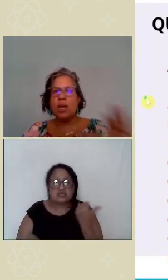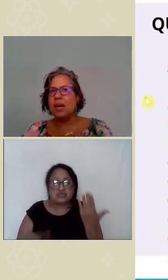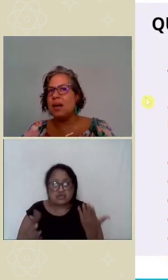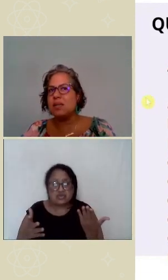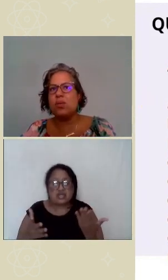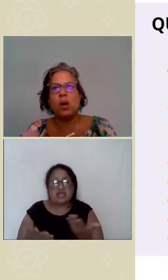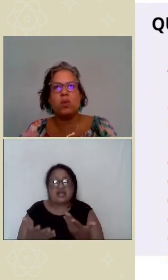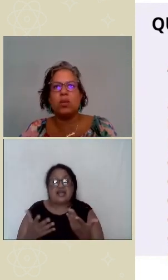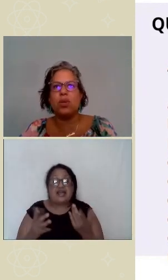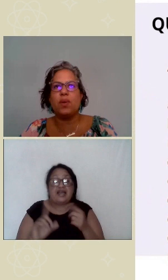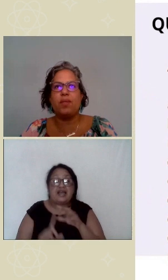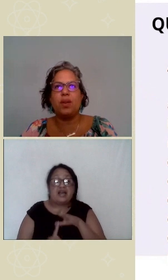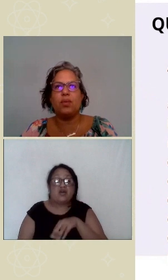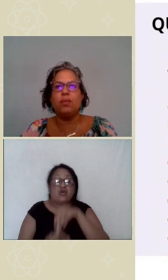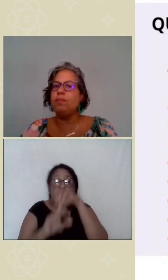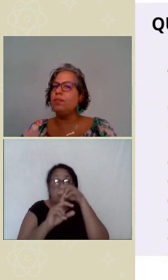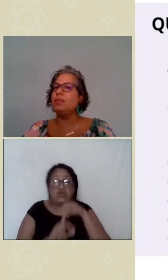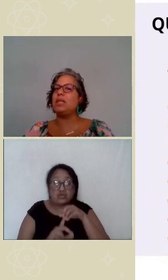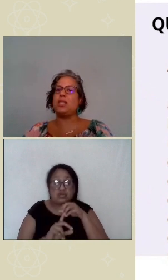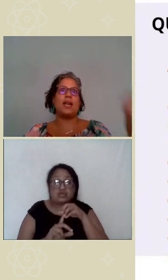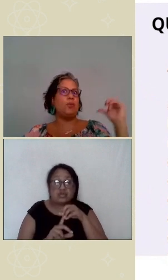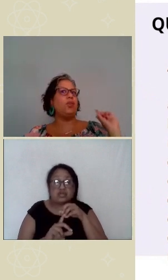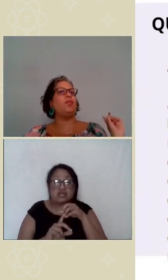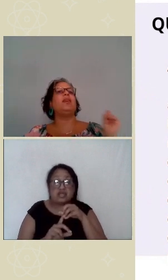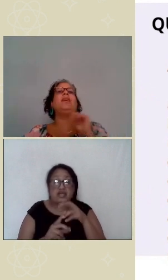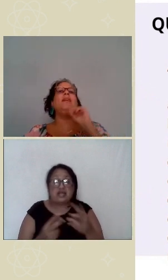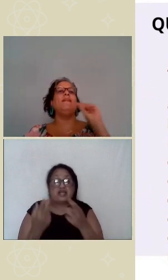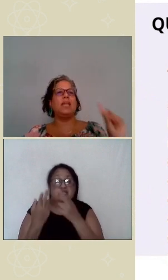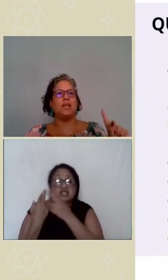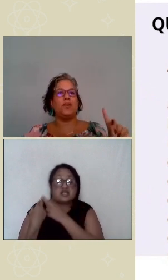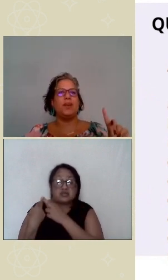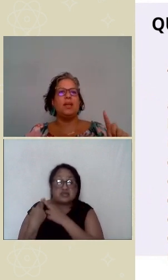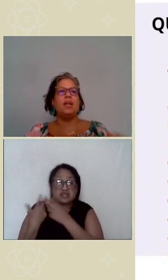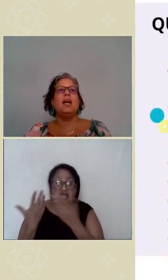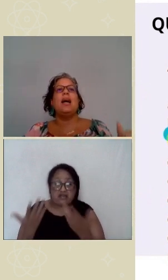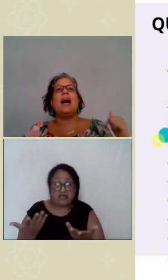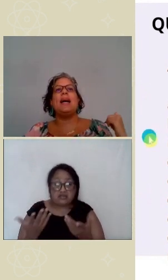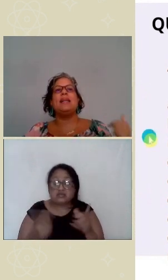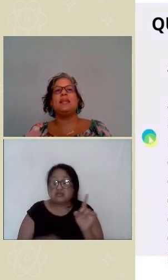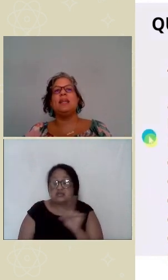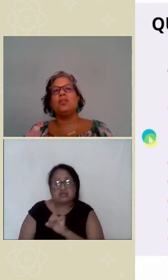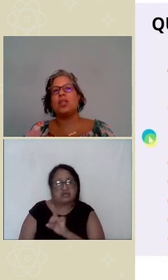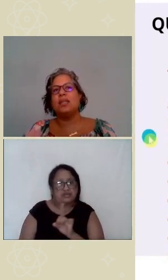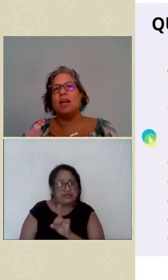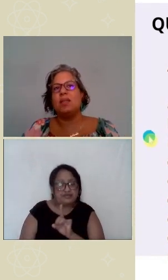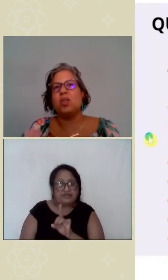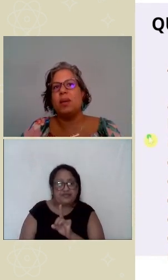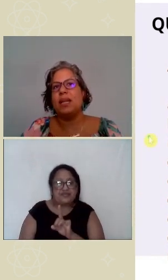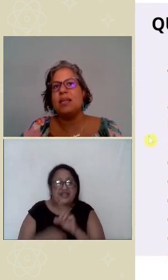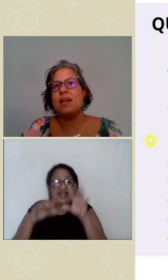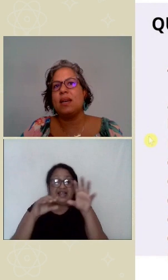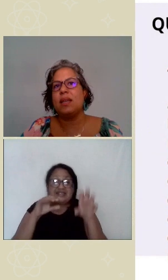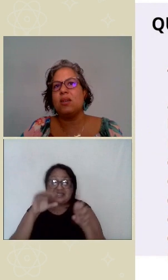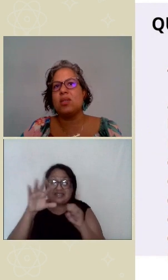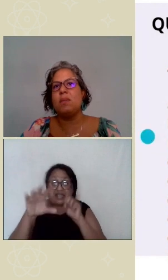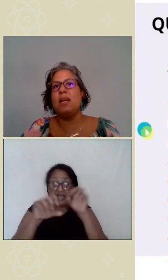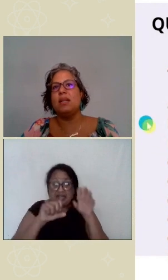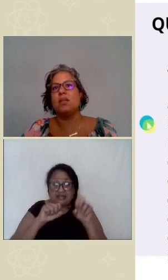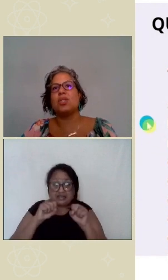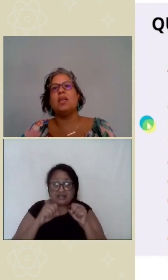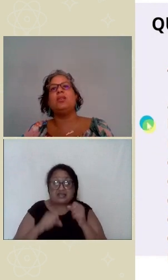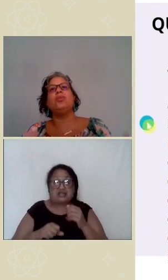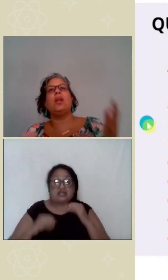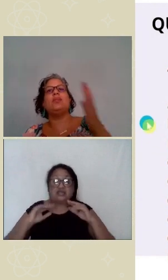é a única razão causadora do evento a gente acabou de ver que não a retirada dos cadáveres obedece a critérios